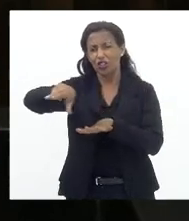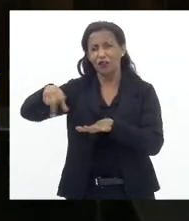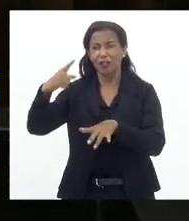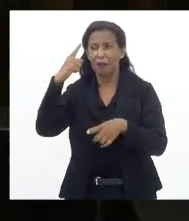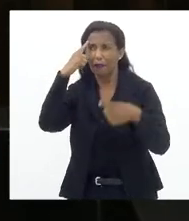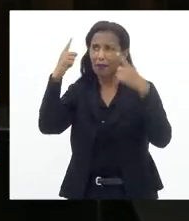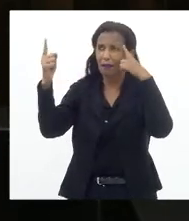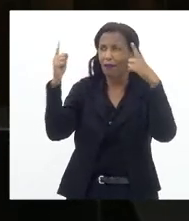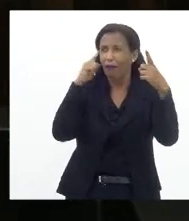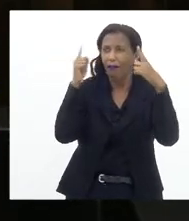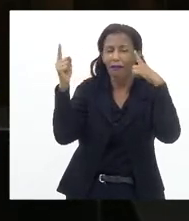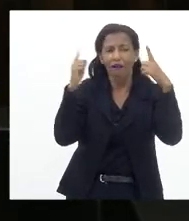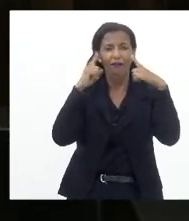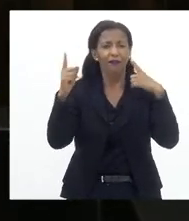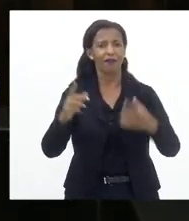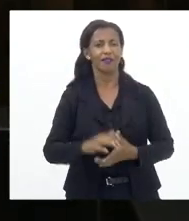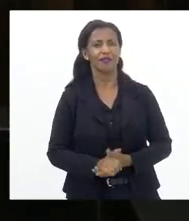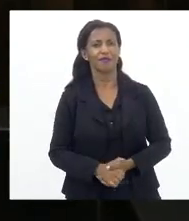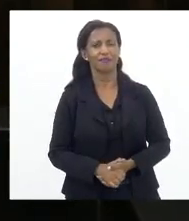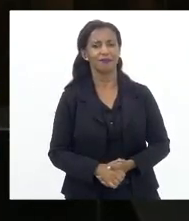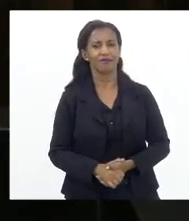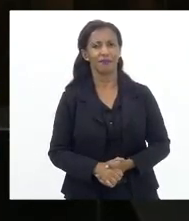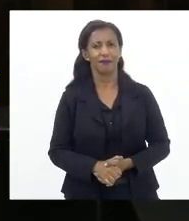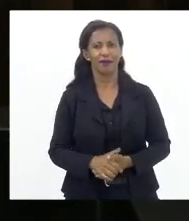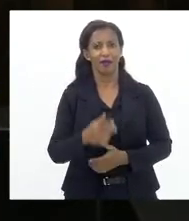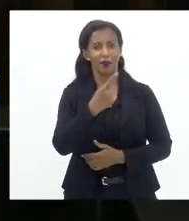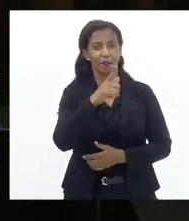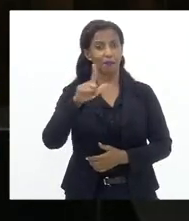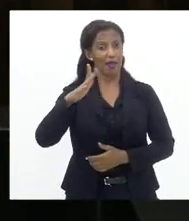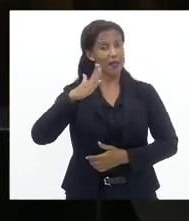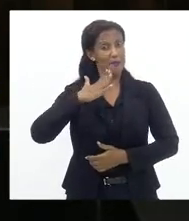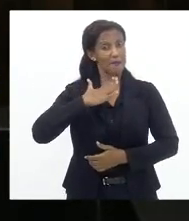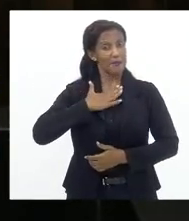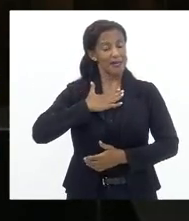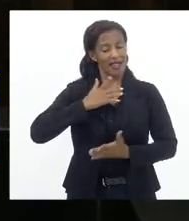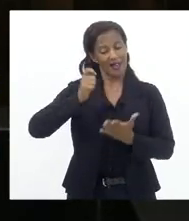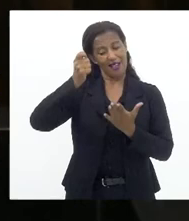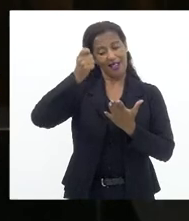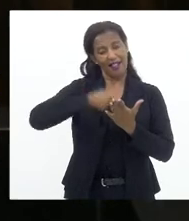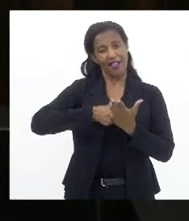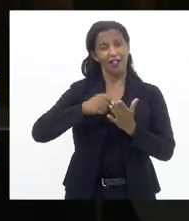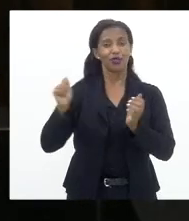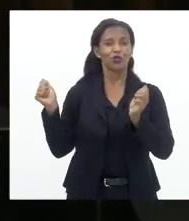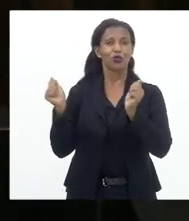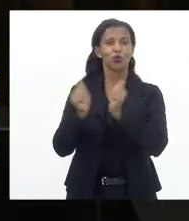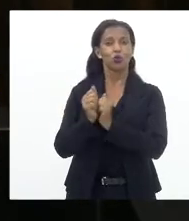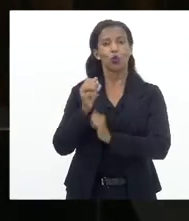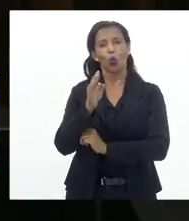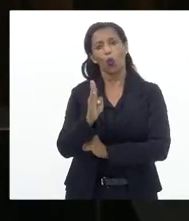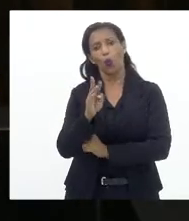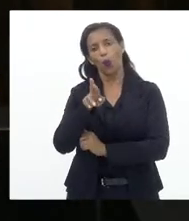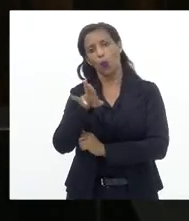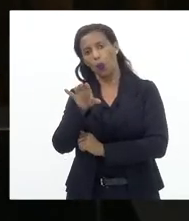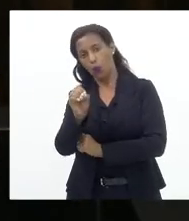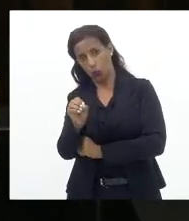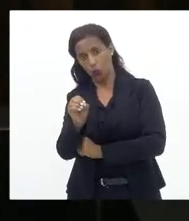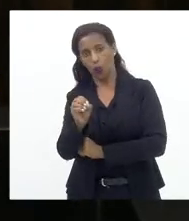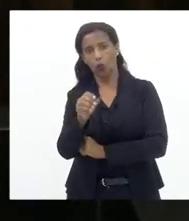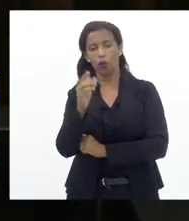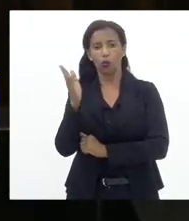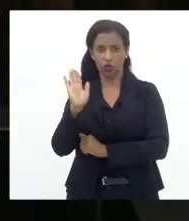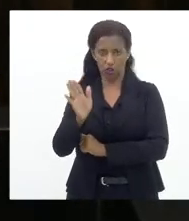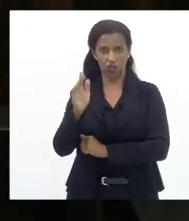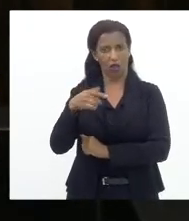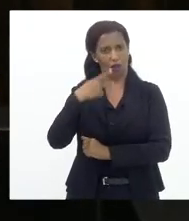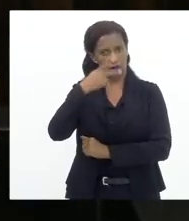ideológicas é um projeto de lei de minha autoria ao lado do deputado Bruno dauaire que me precedeu